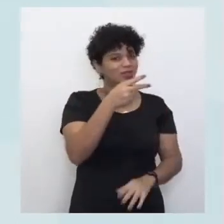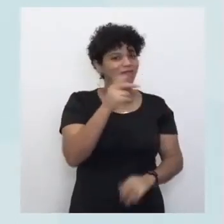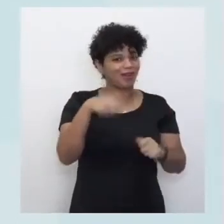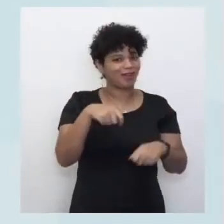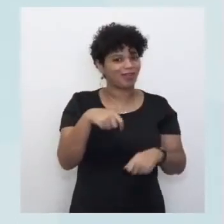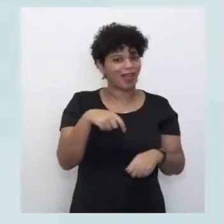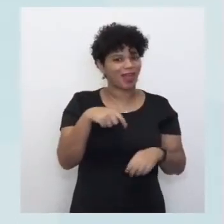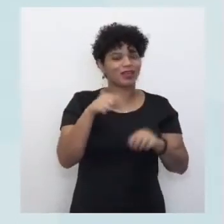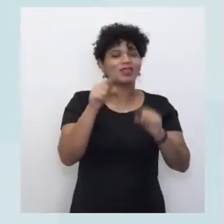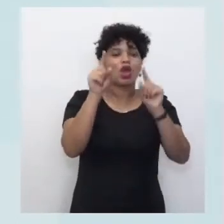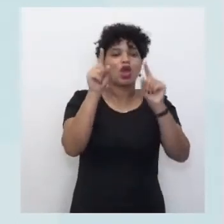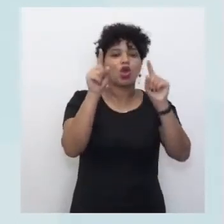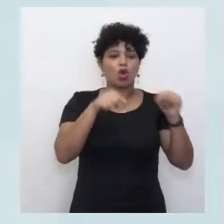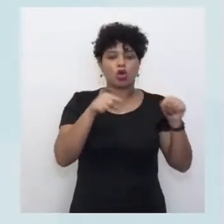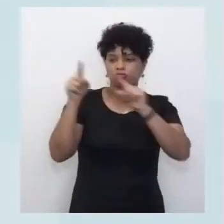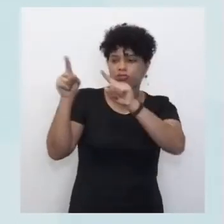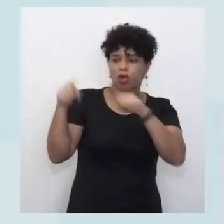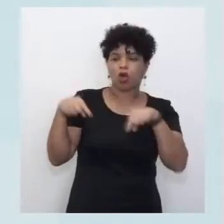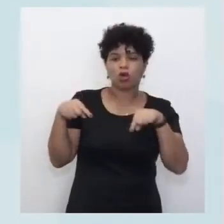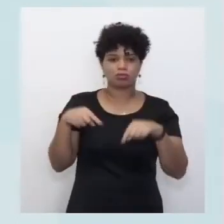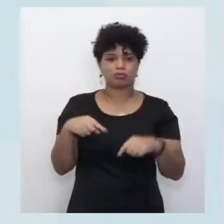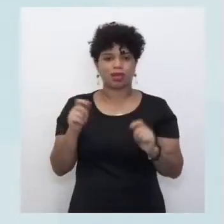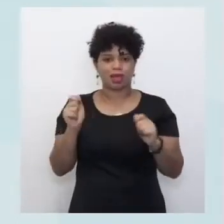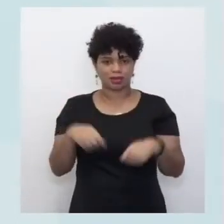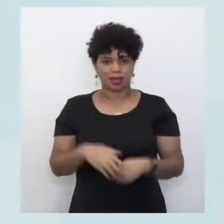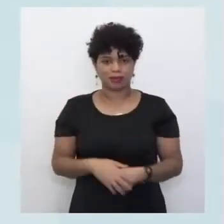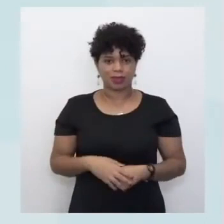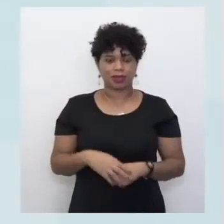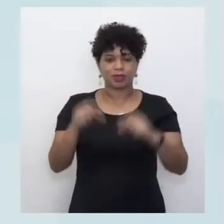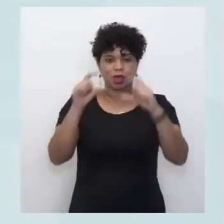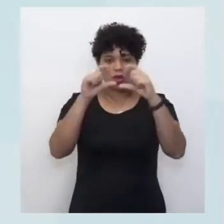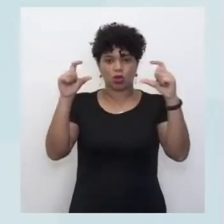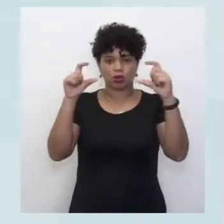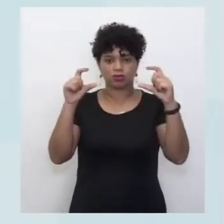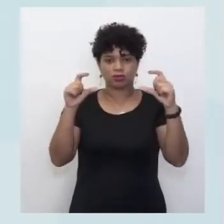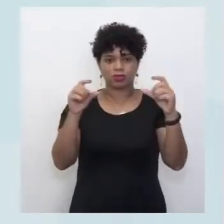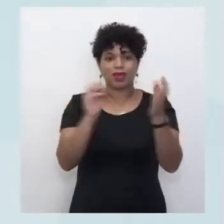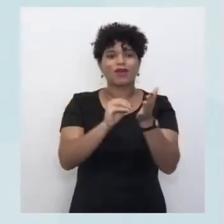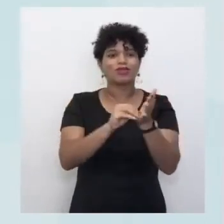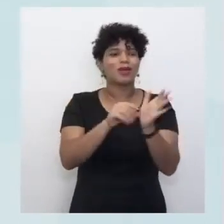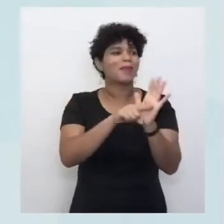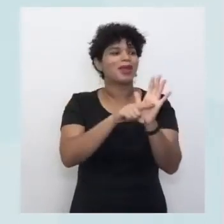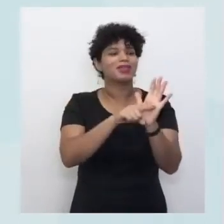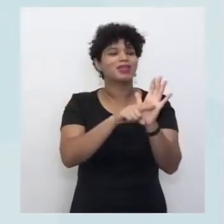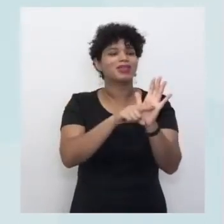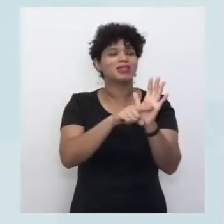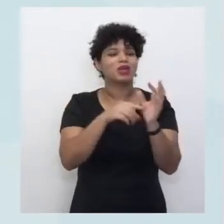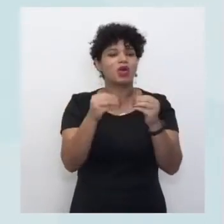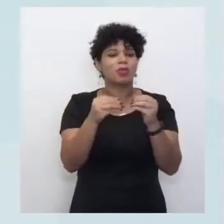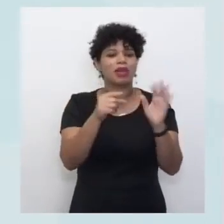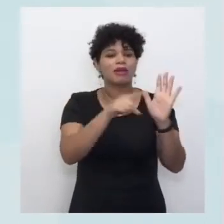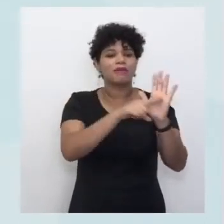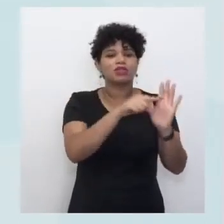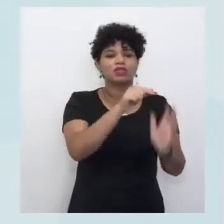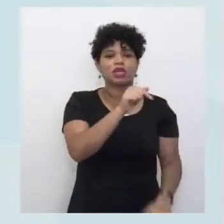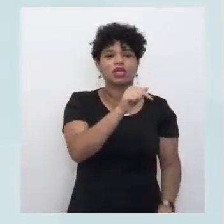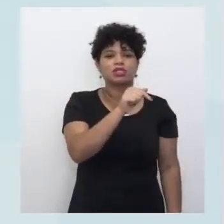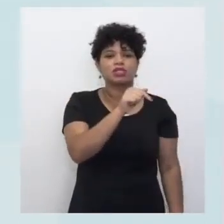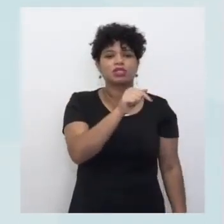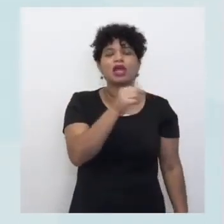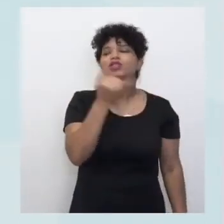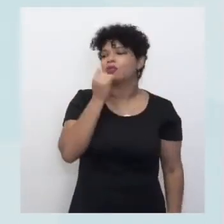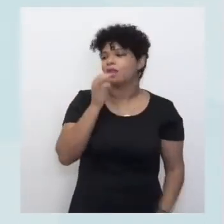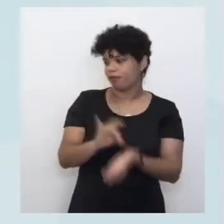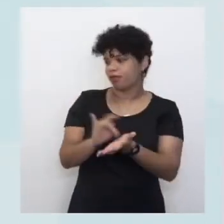numerador, repito o que eu já tinha, porque... Faltou menos, na frente do 7.